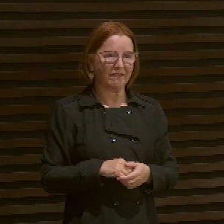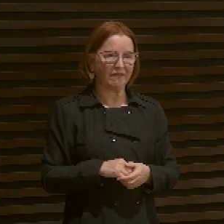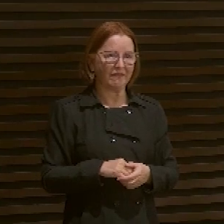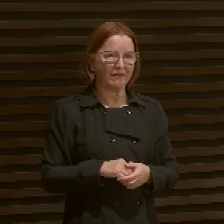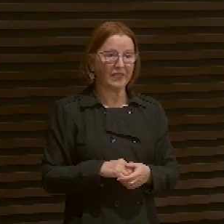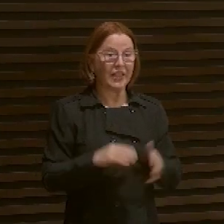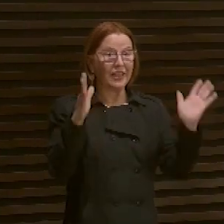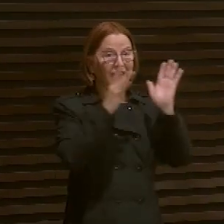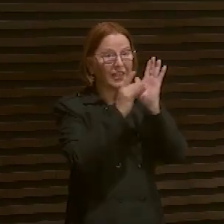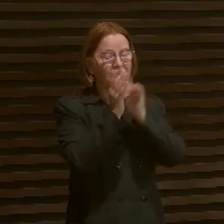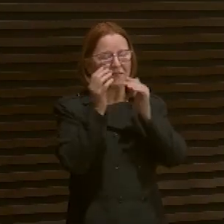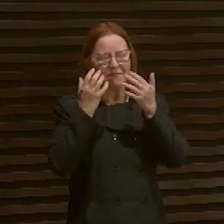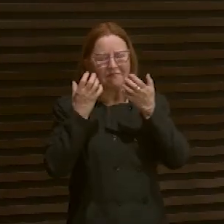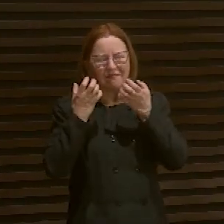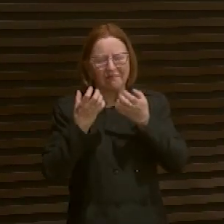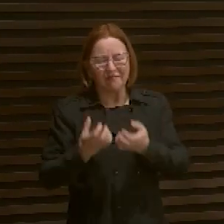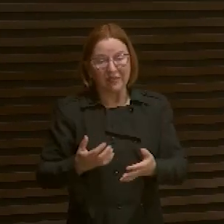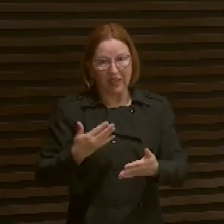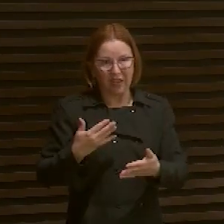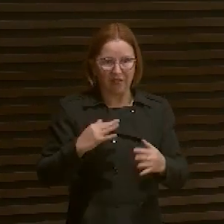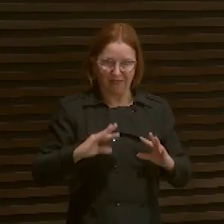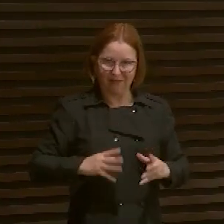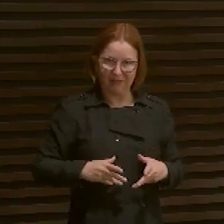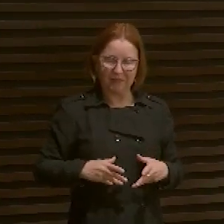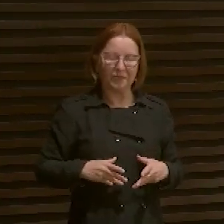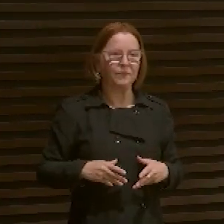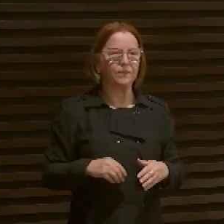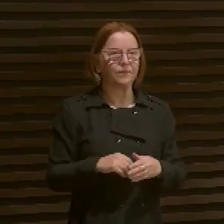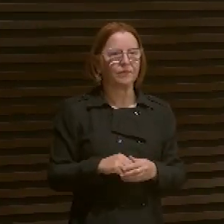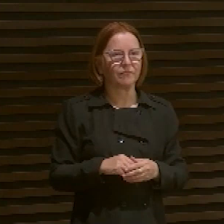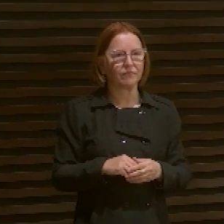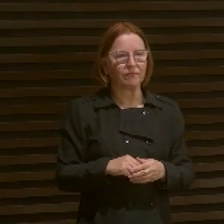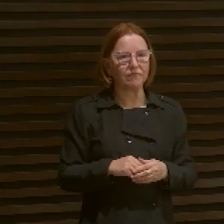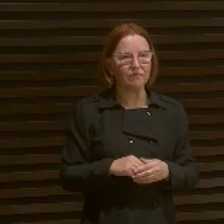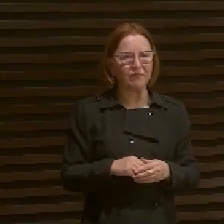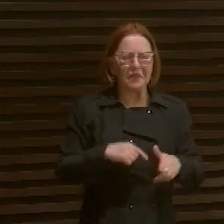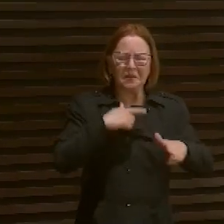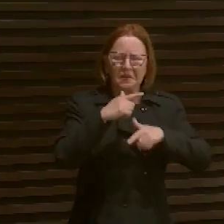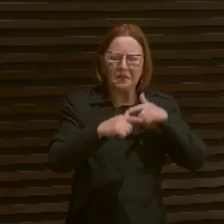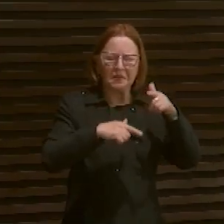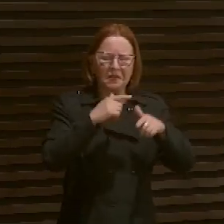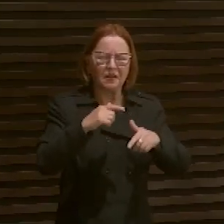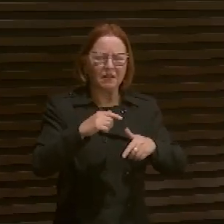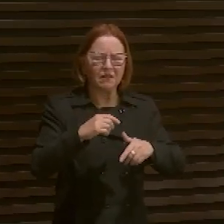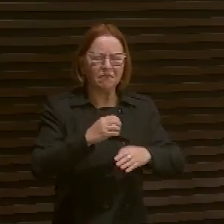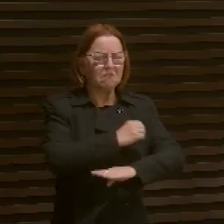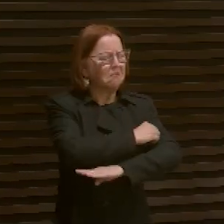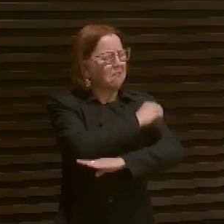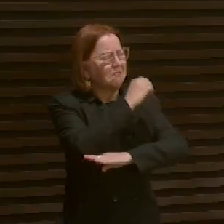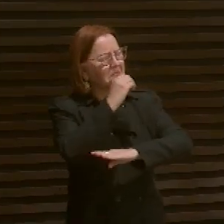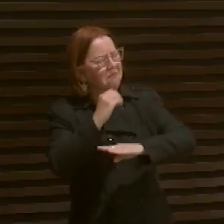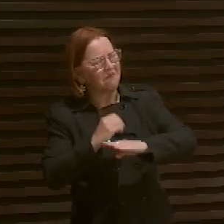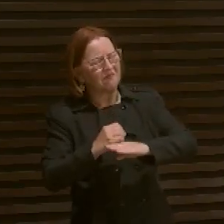Ele estava exausto fisicamente. Além de ter as férias frustradas, ele ainda trabalhou um dia inteiro, curou milhares e